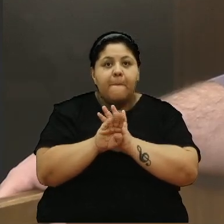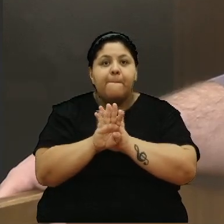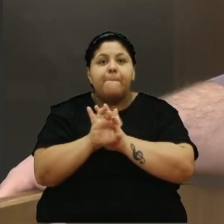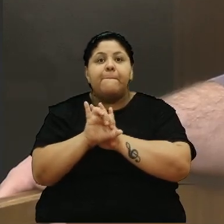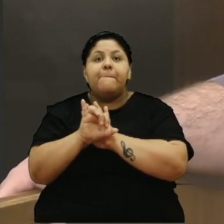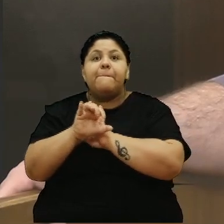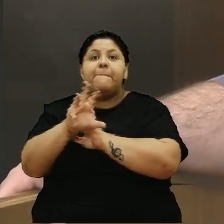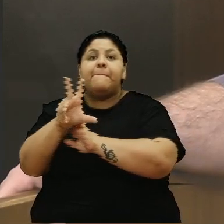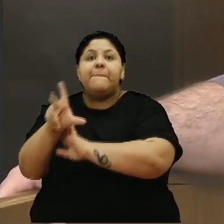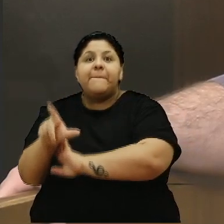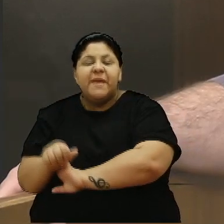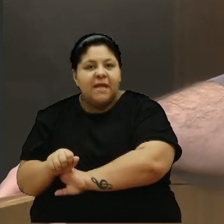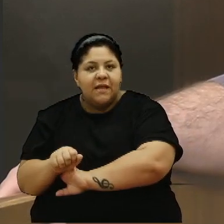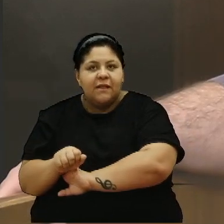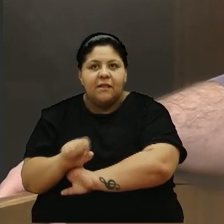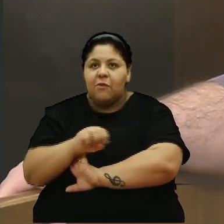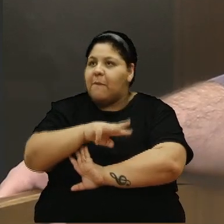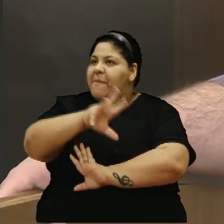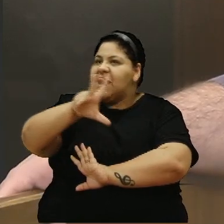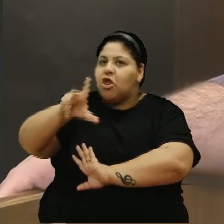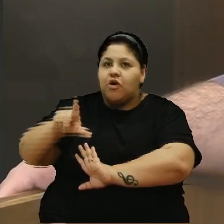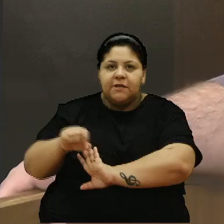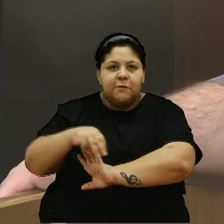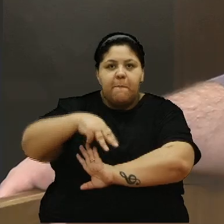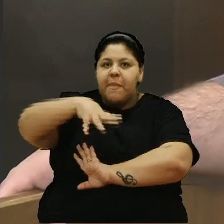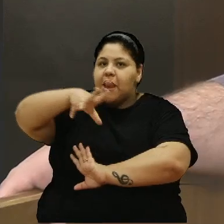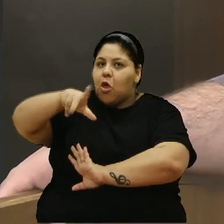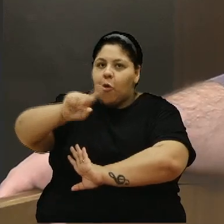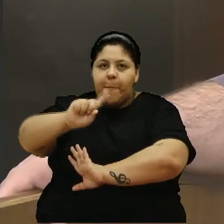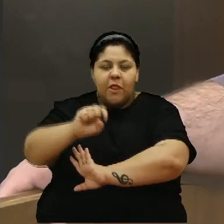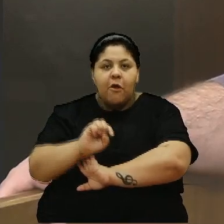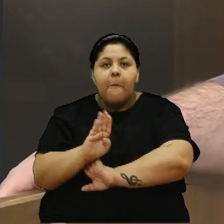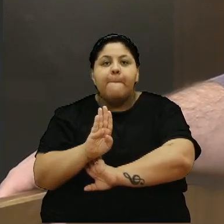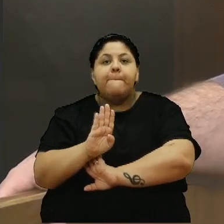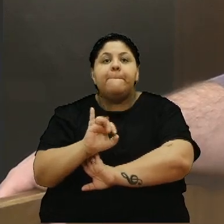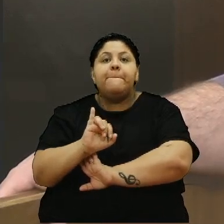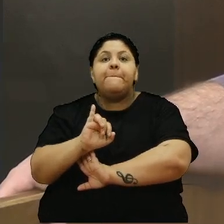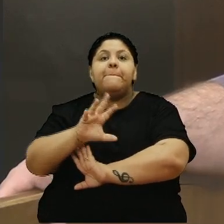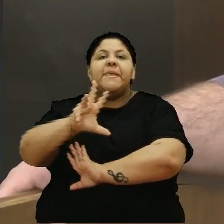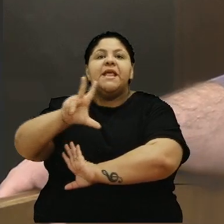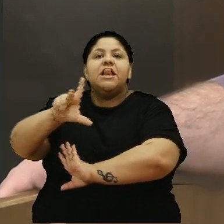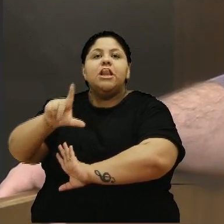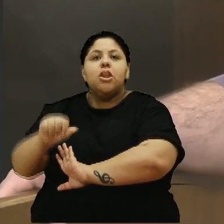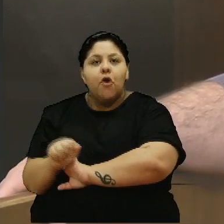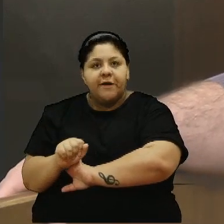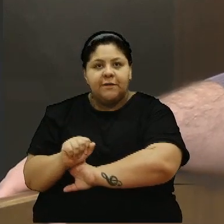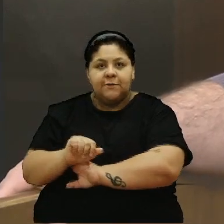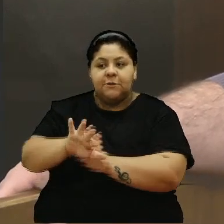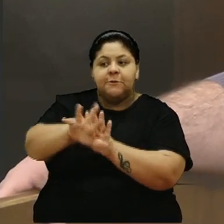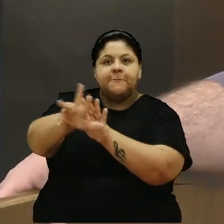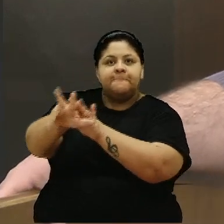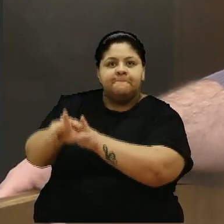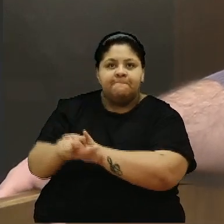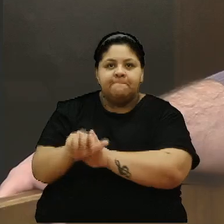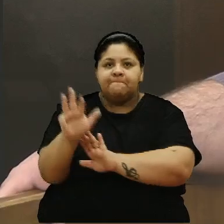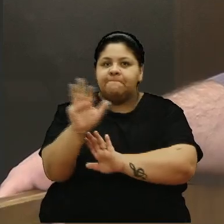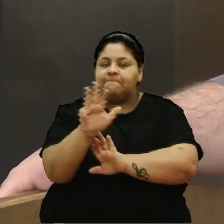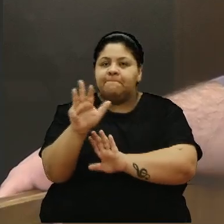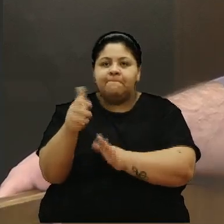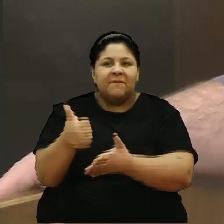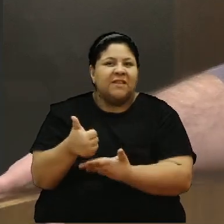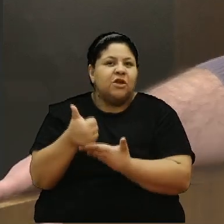bilionária. Não é milhares, não é milhões, é bilhões. Se o Lula não